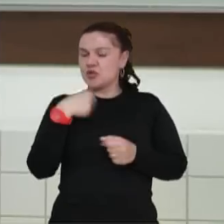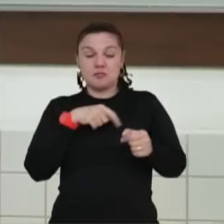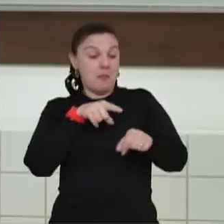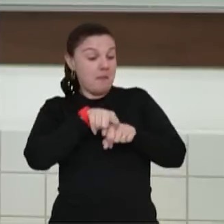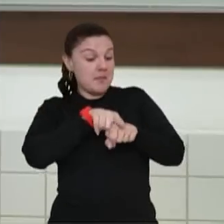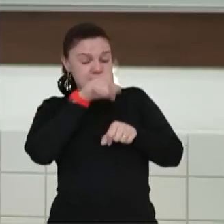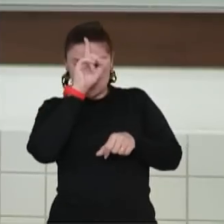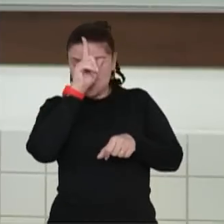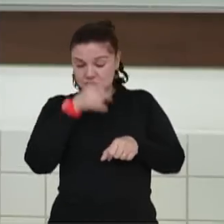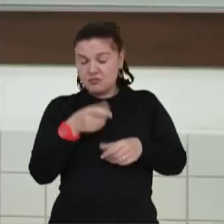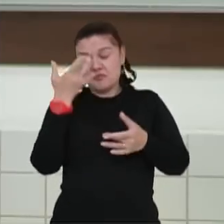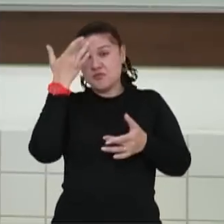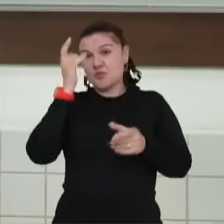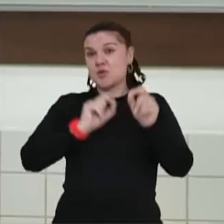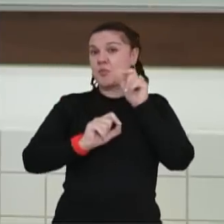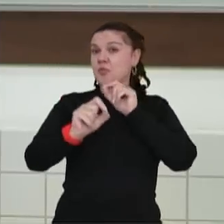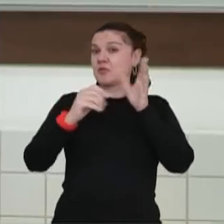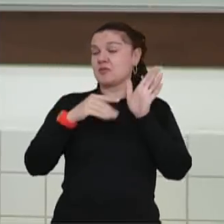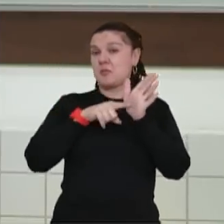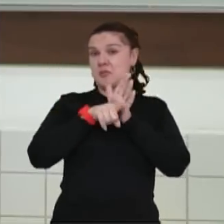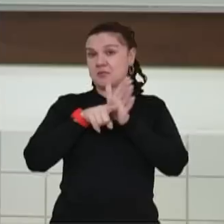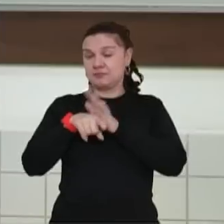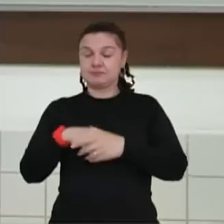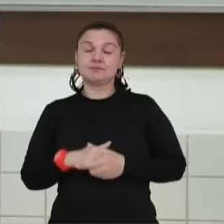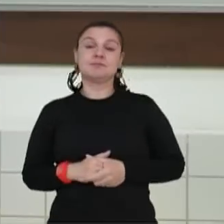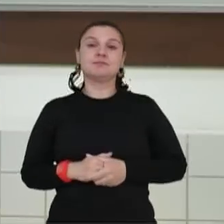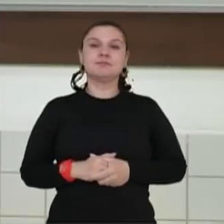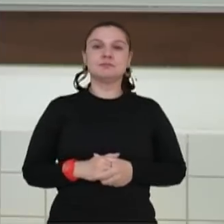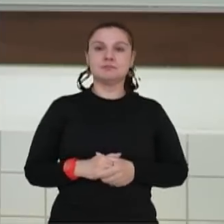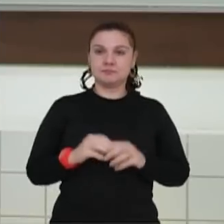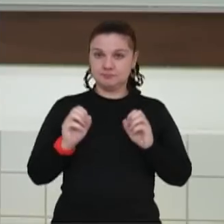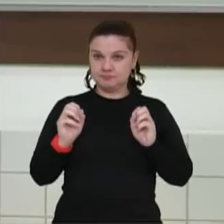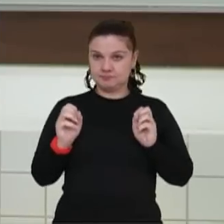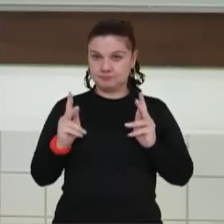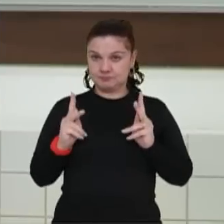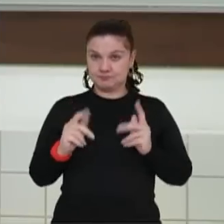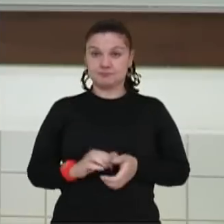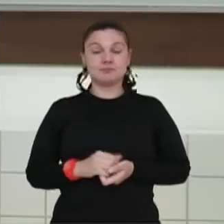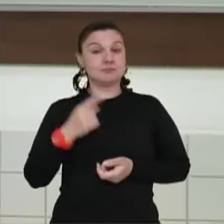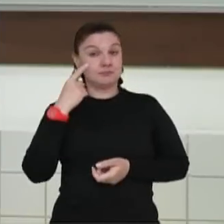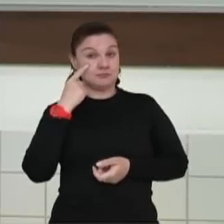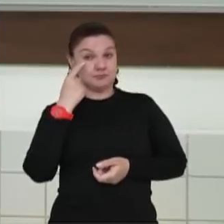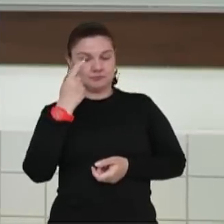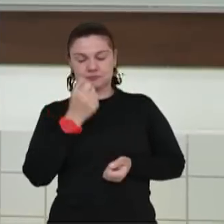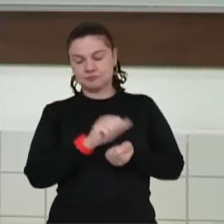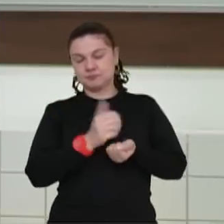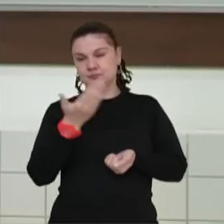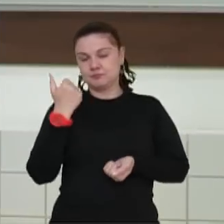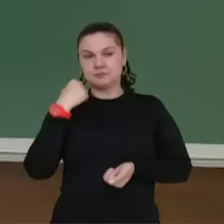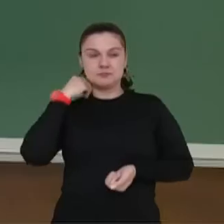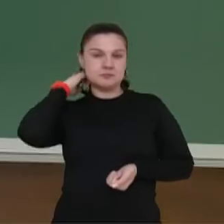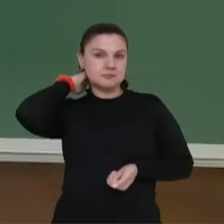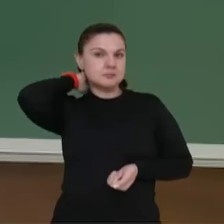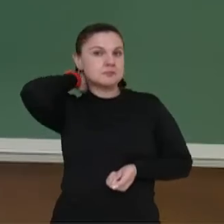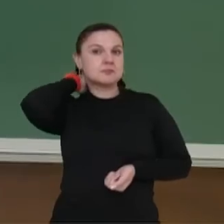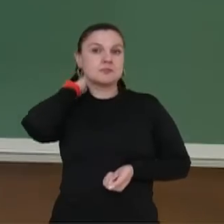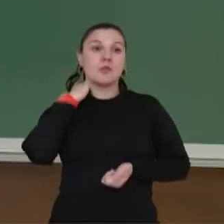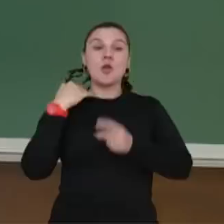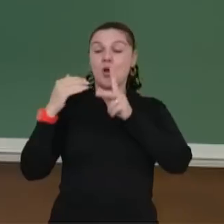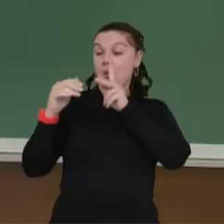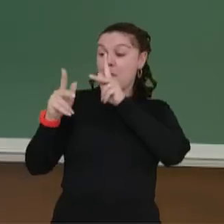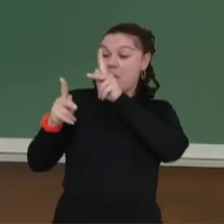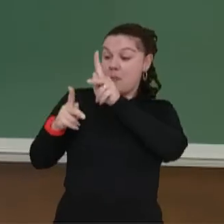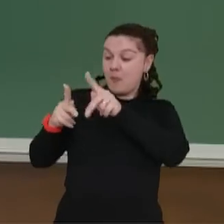estatística sem saber bem certinho os conceitos que nós vamos trabalhar. Tá bom? Então dá uma olhada comigo. População vai ser o